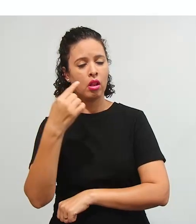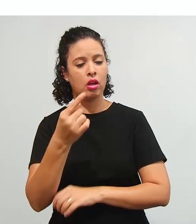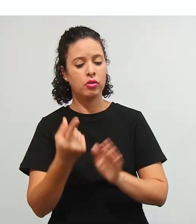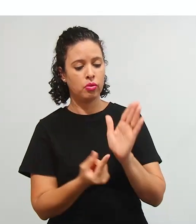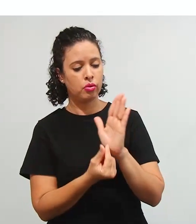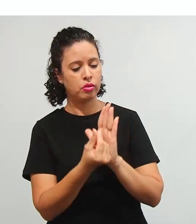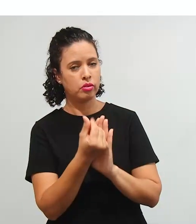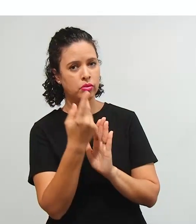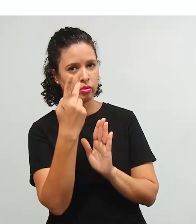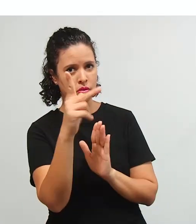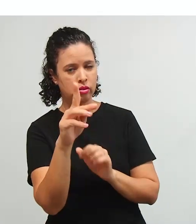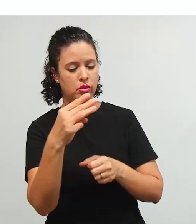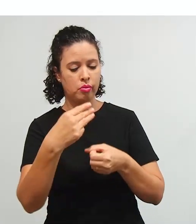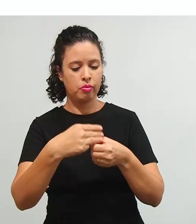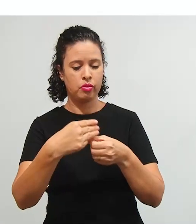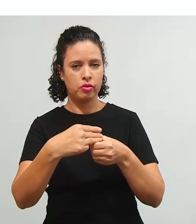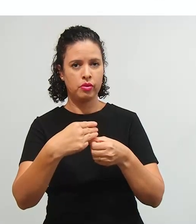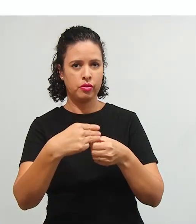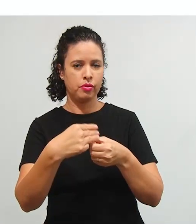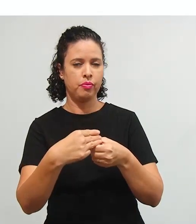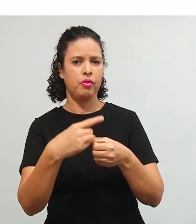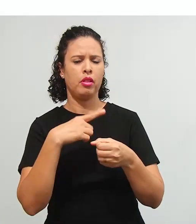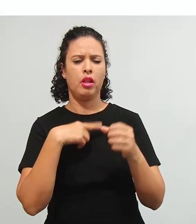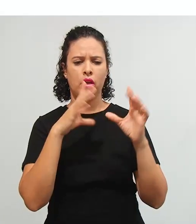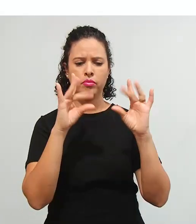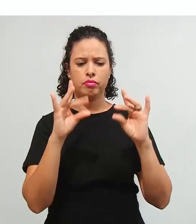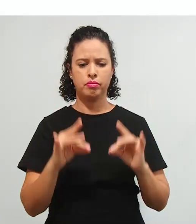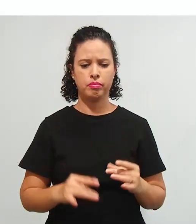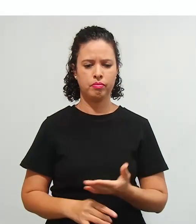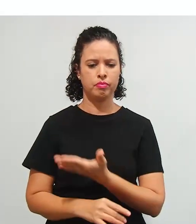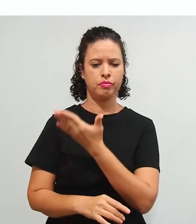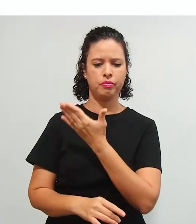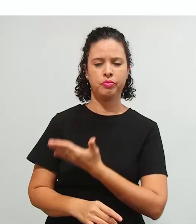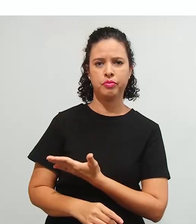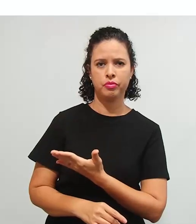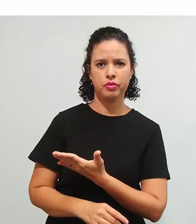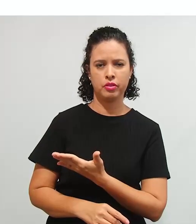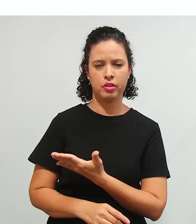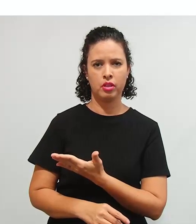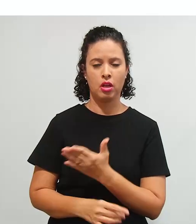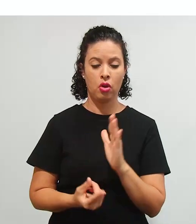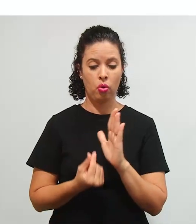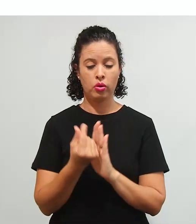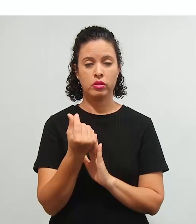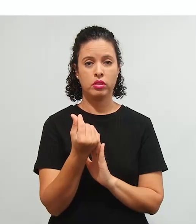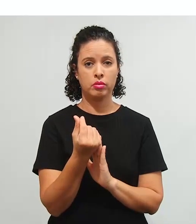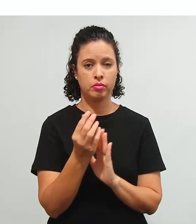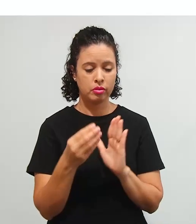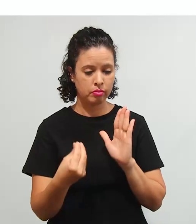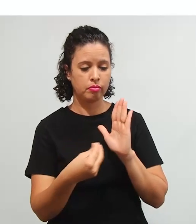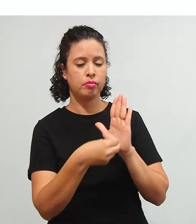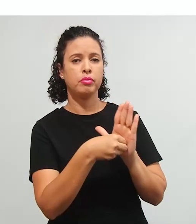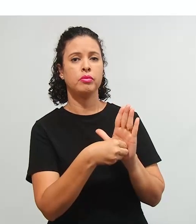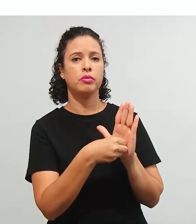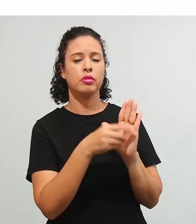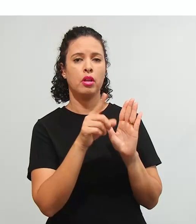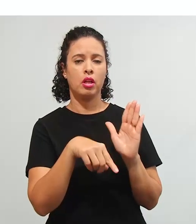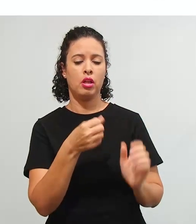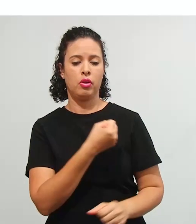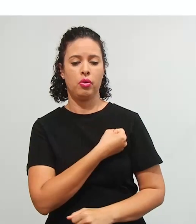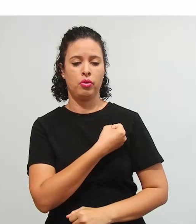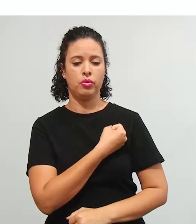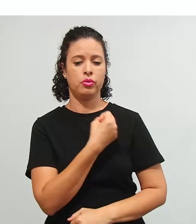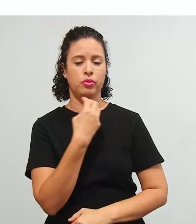orçamento do seu município, ela está dessa forma. Lá na previsão do orçamento é representado pelo